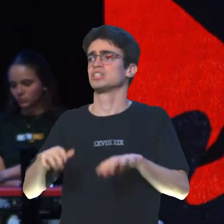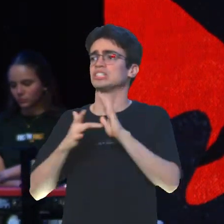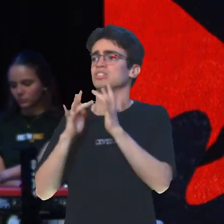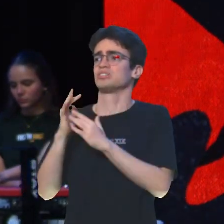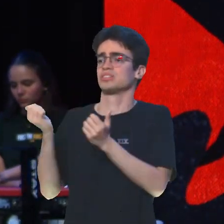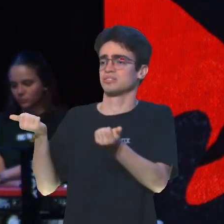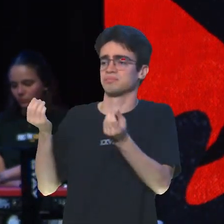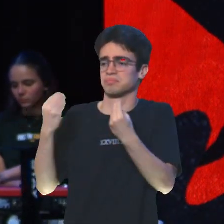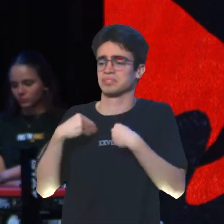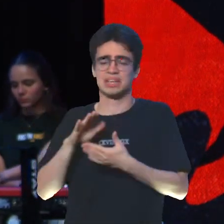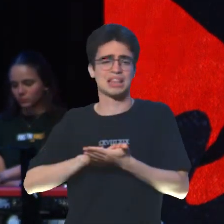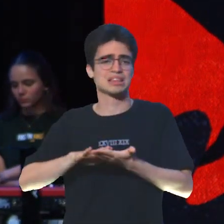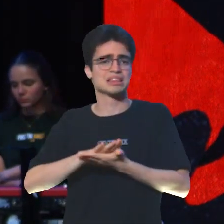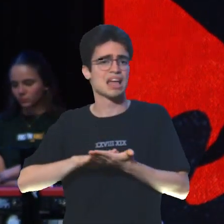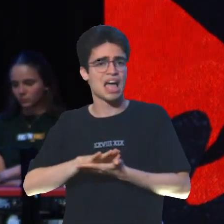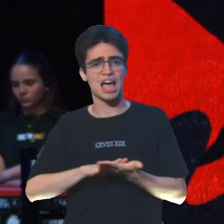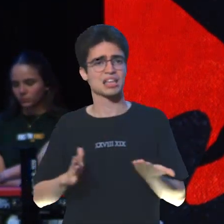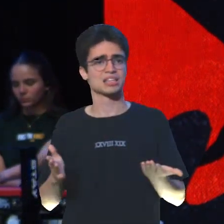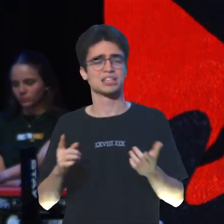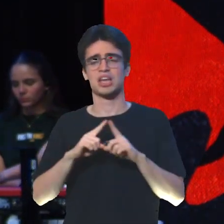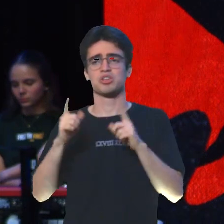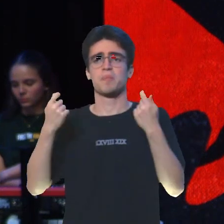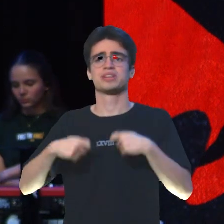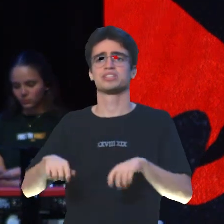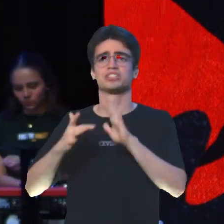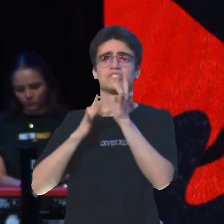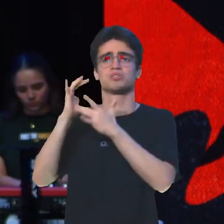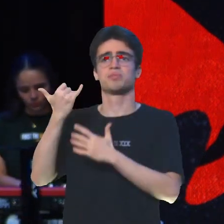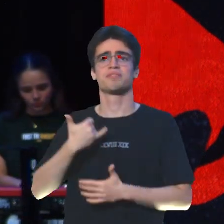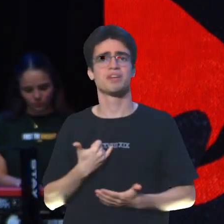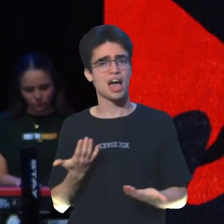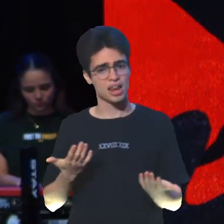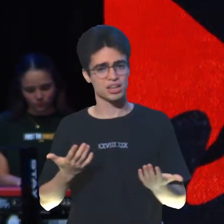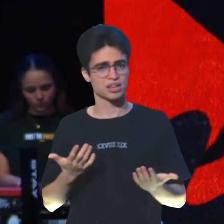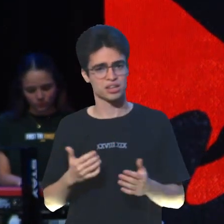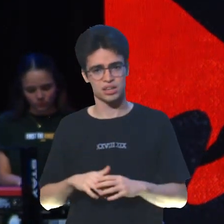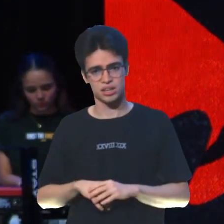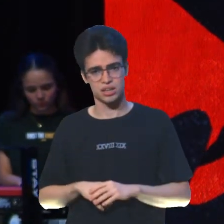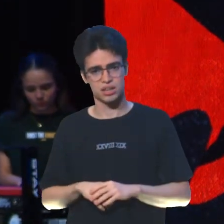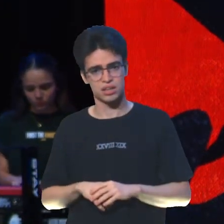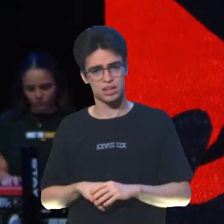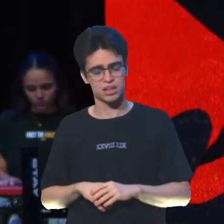nada. Não preciso que ele fale mais.